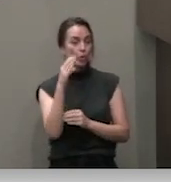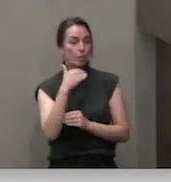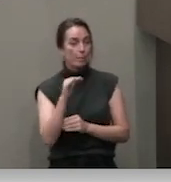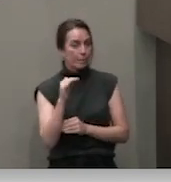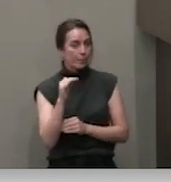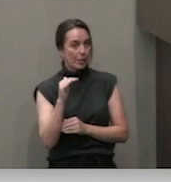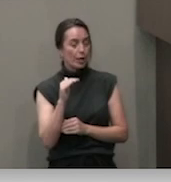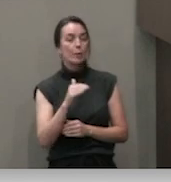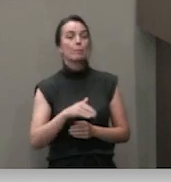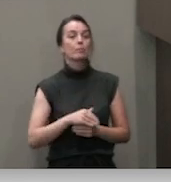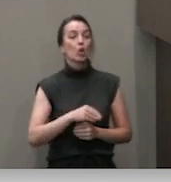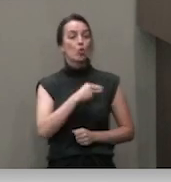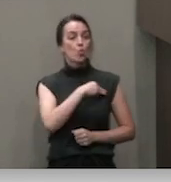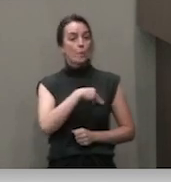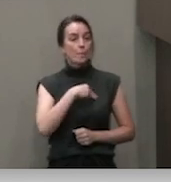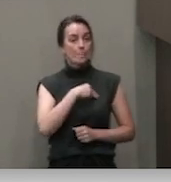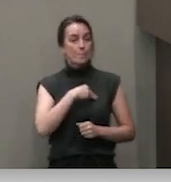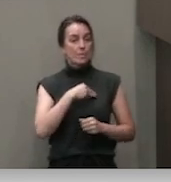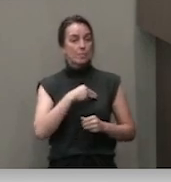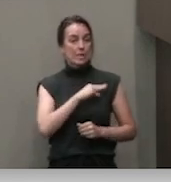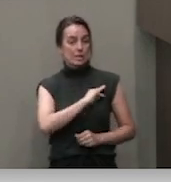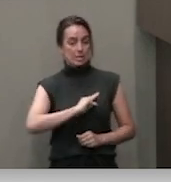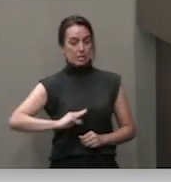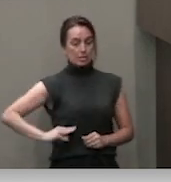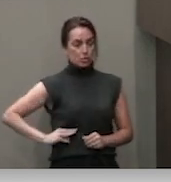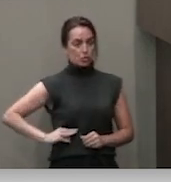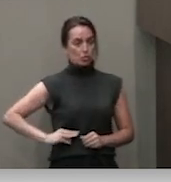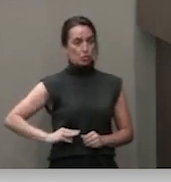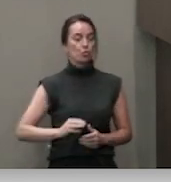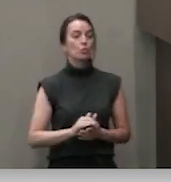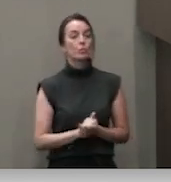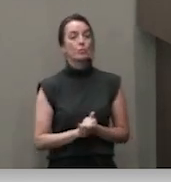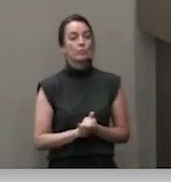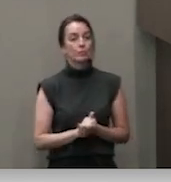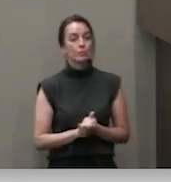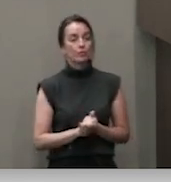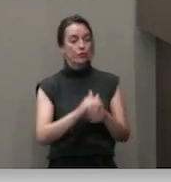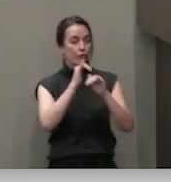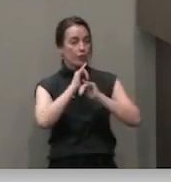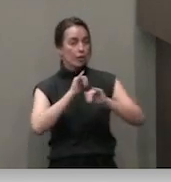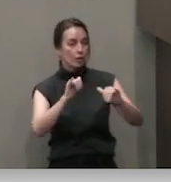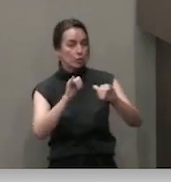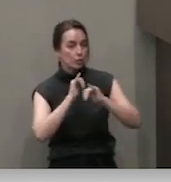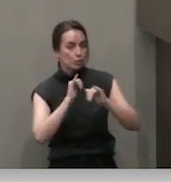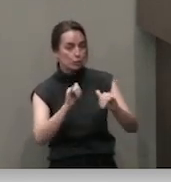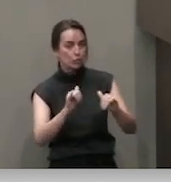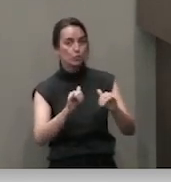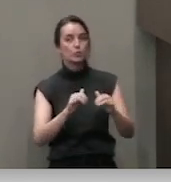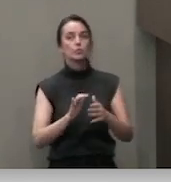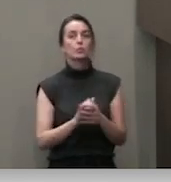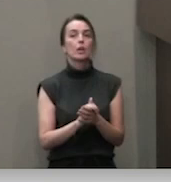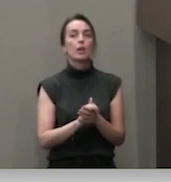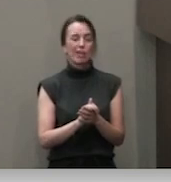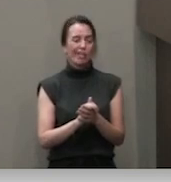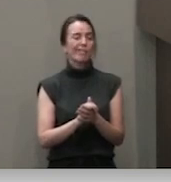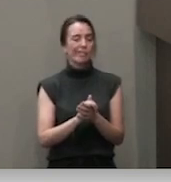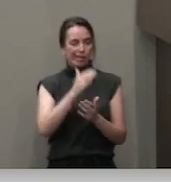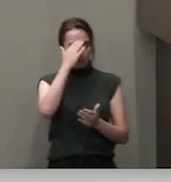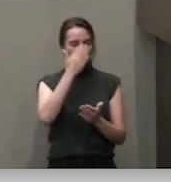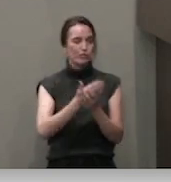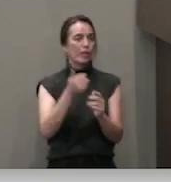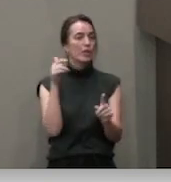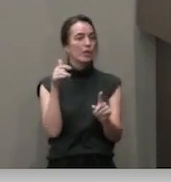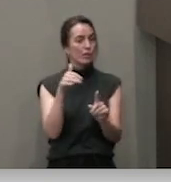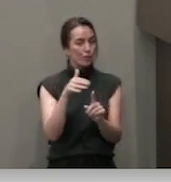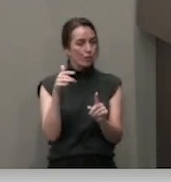taxade irá fazer um anúncio aguardado por muitos escondido por vários o que realmente deve influenciar muito a vida